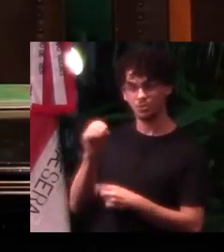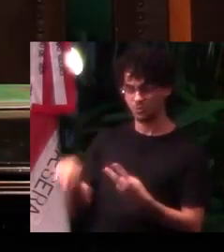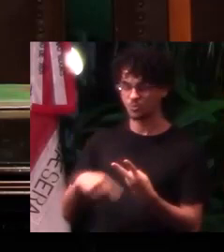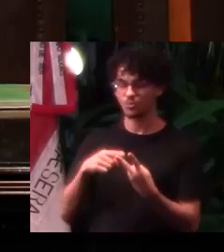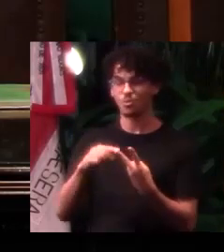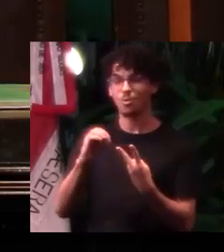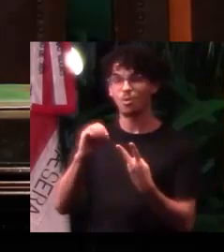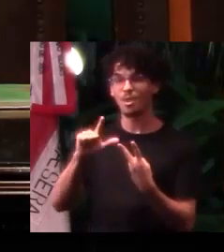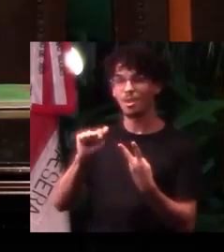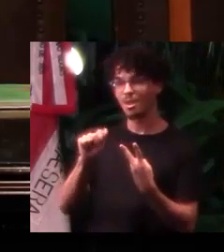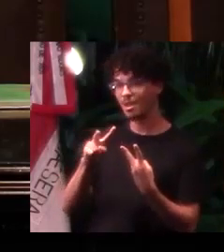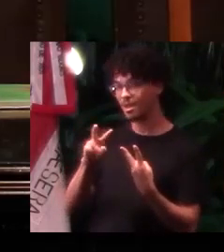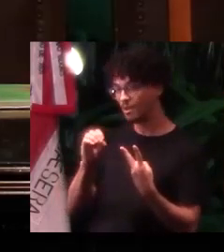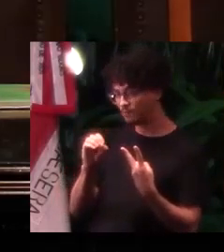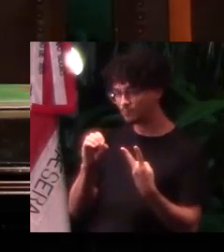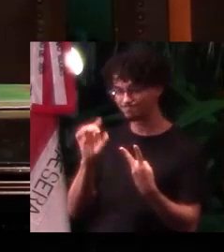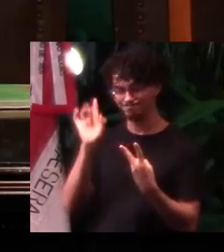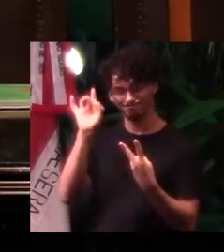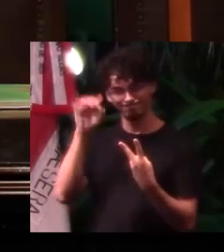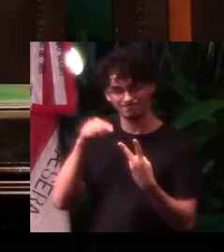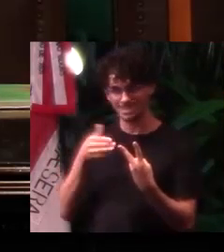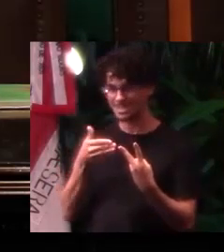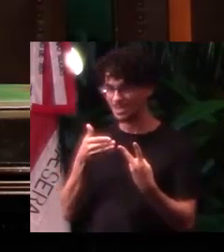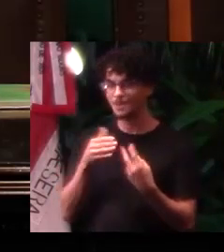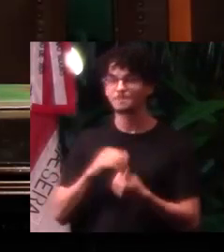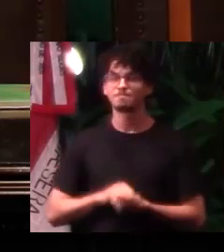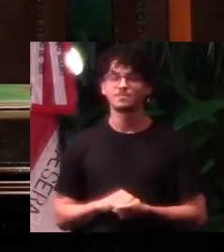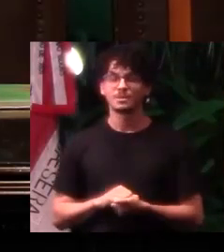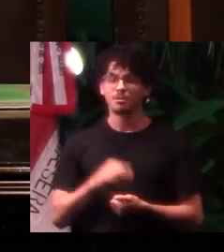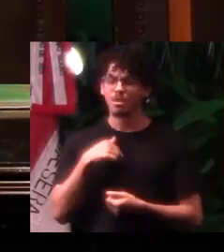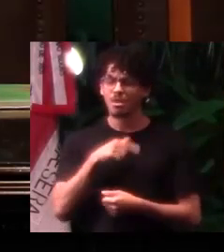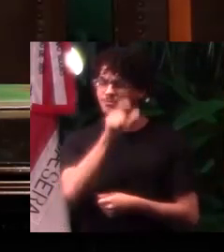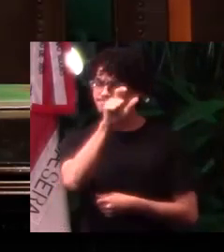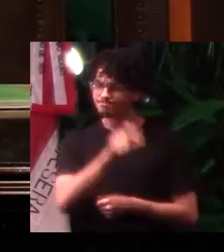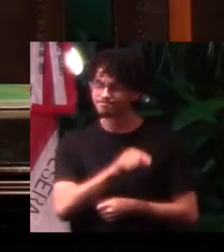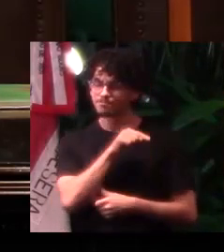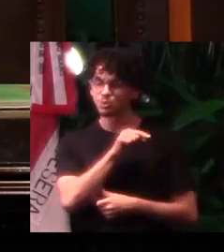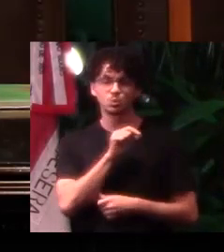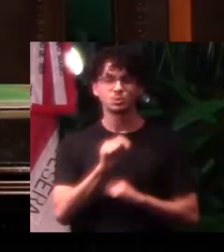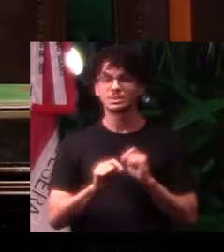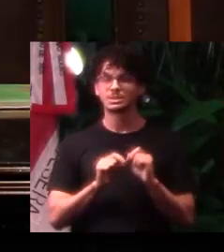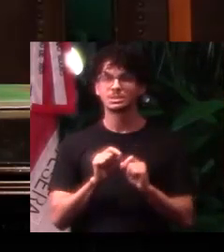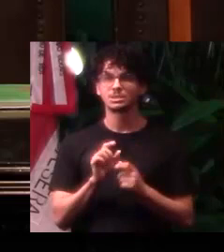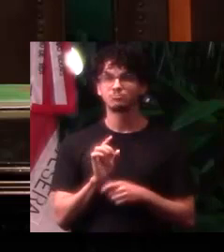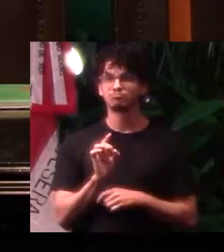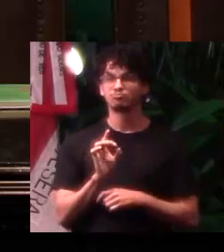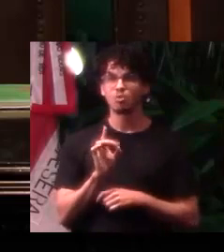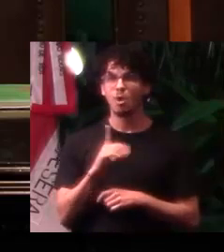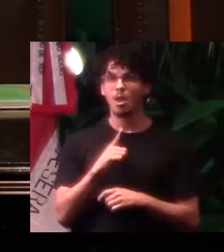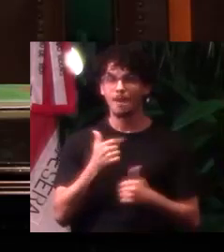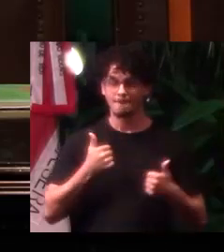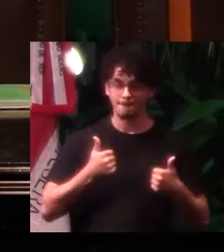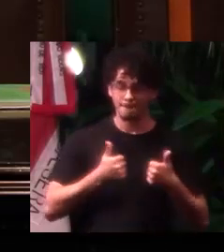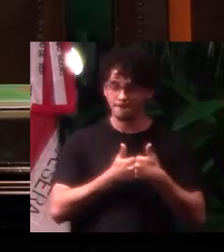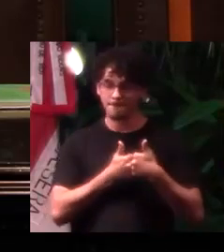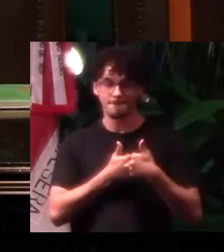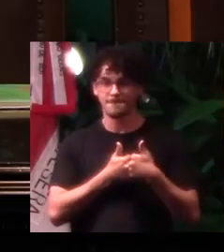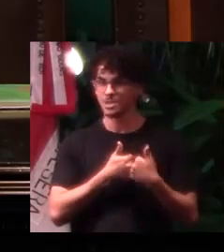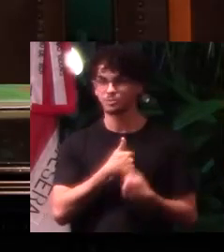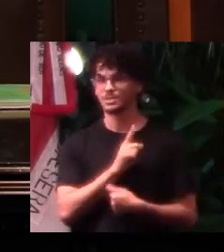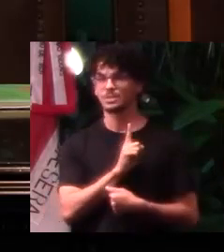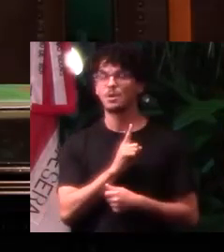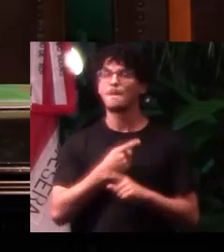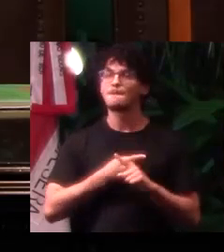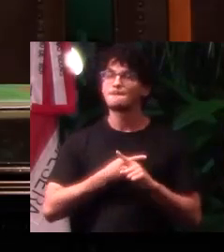especial, que são pessoas que, não apenas serem próximas, mas por